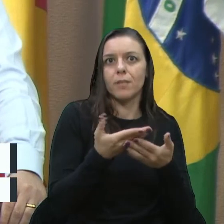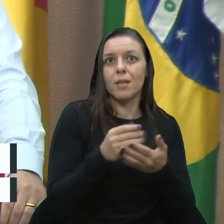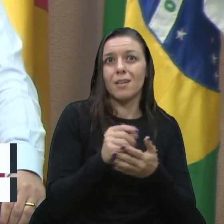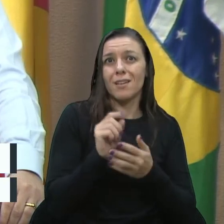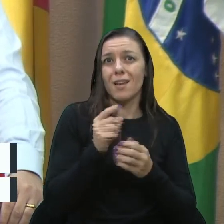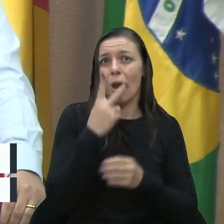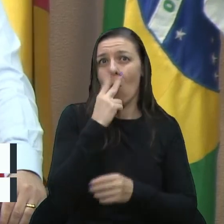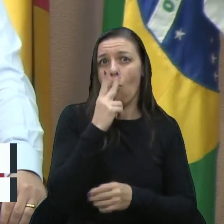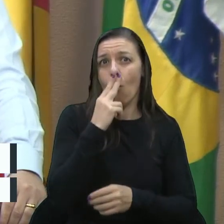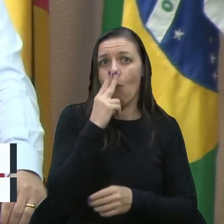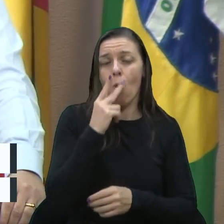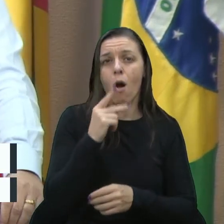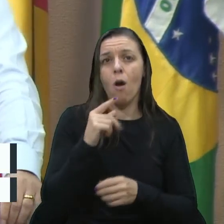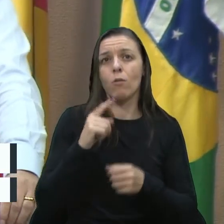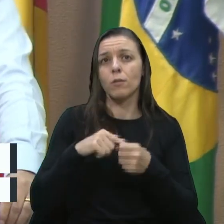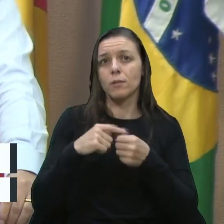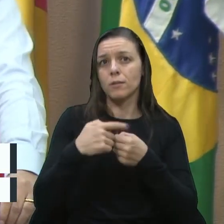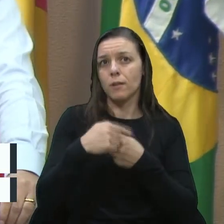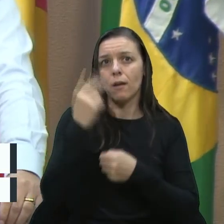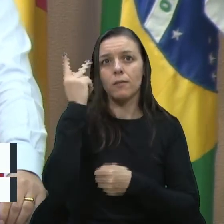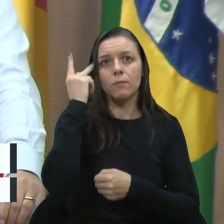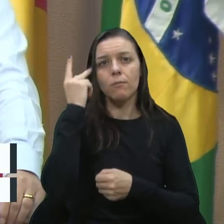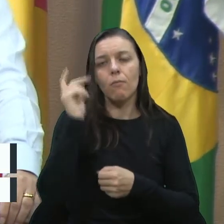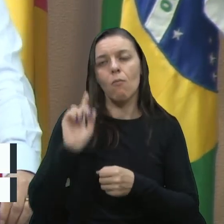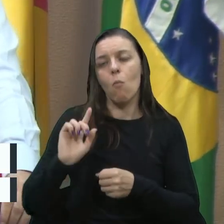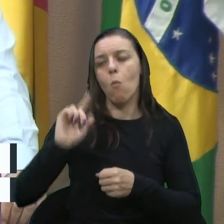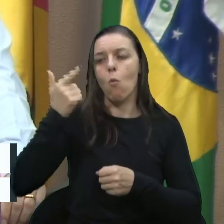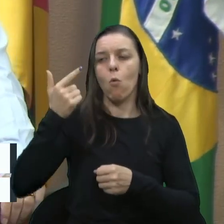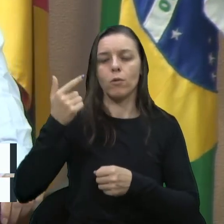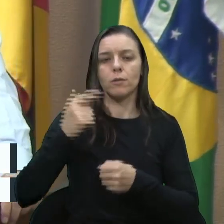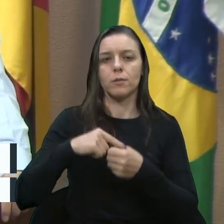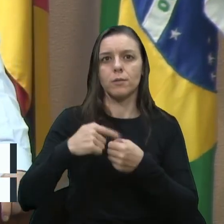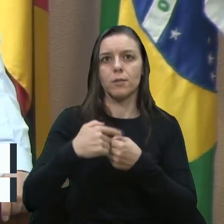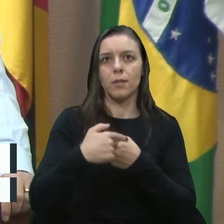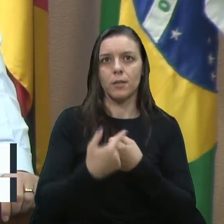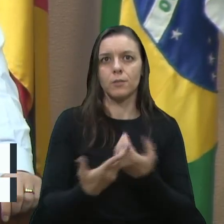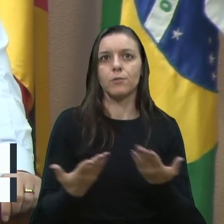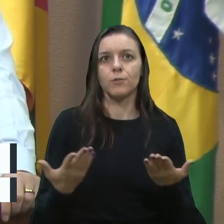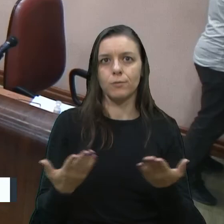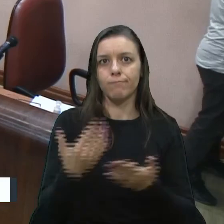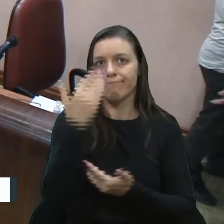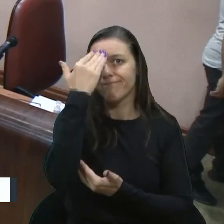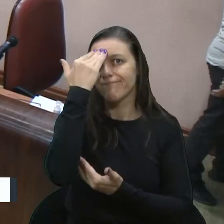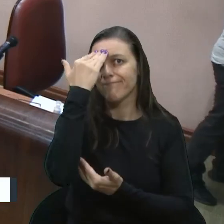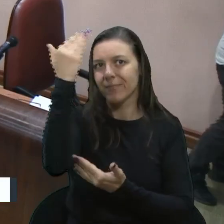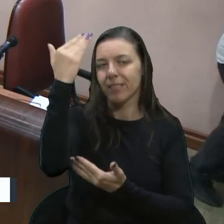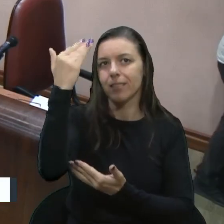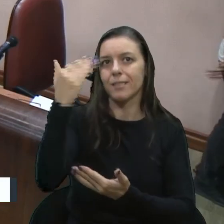acontecido em tantas grandes cidades. Era isso hoje, senhor presidente, senhoras e senhores vereadores, muito obrigado.